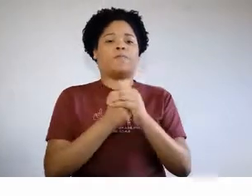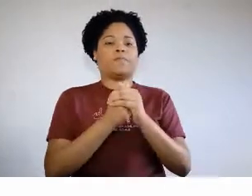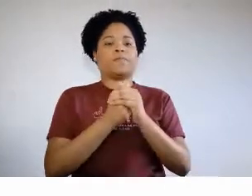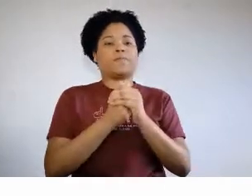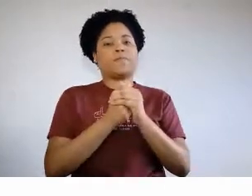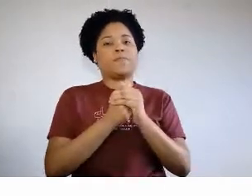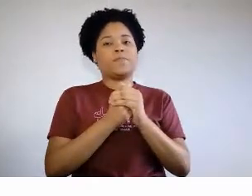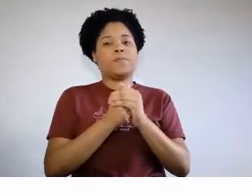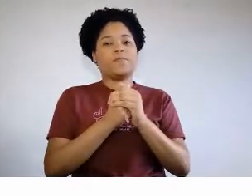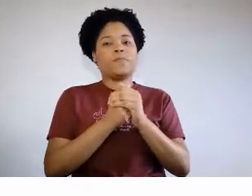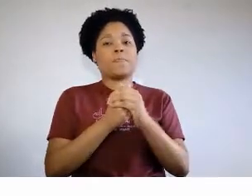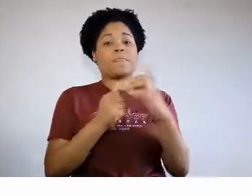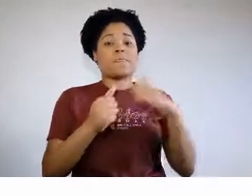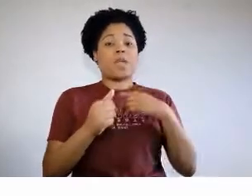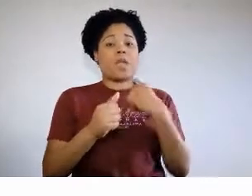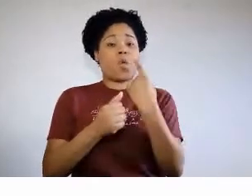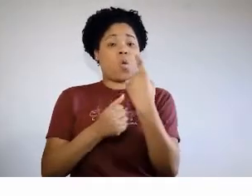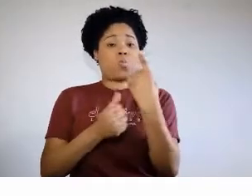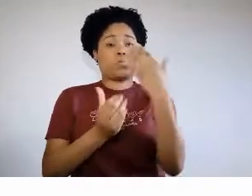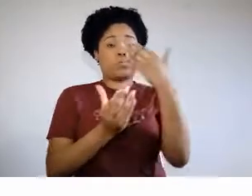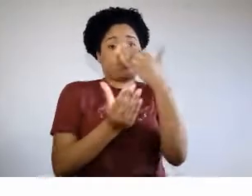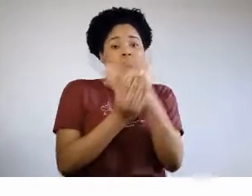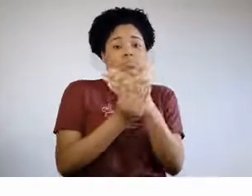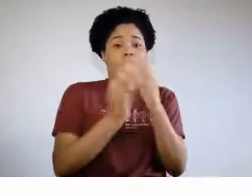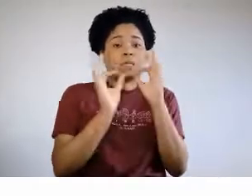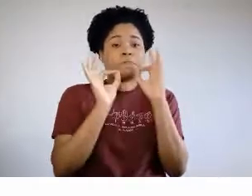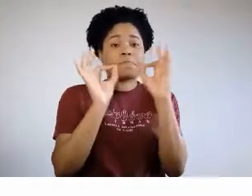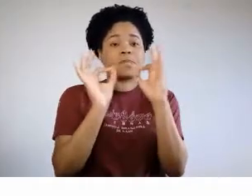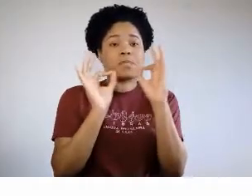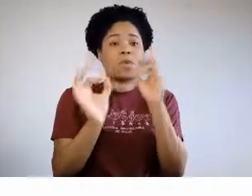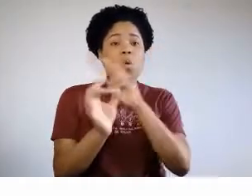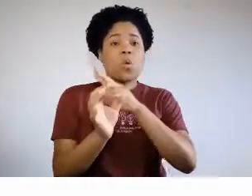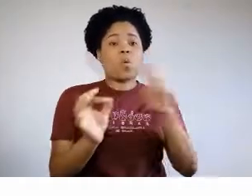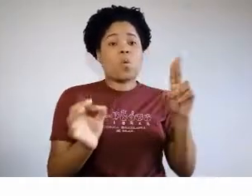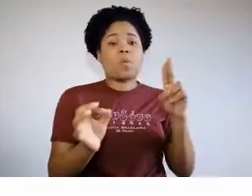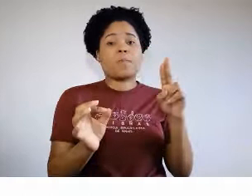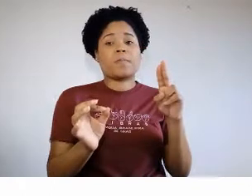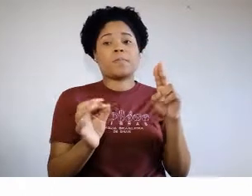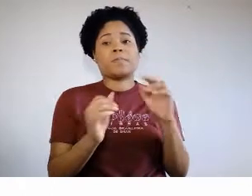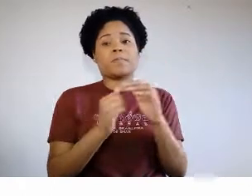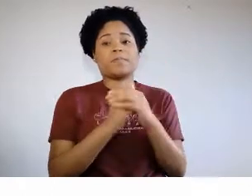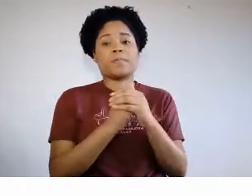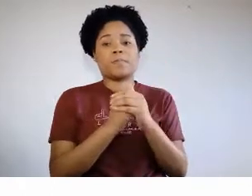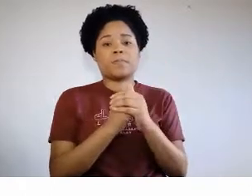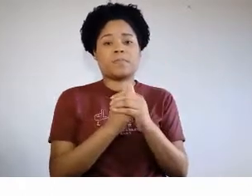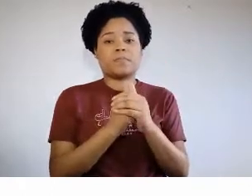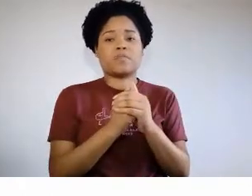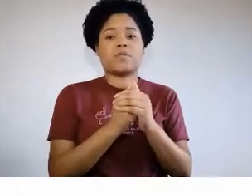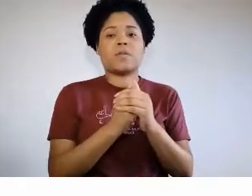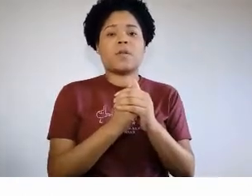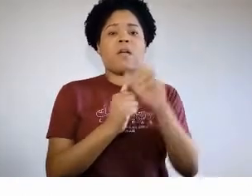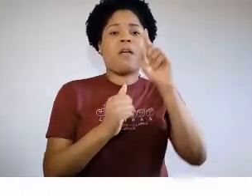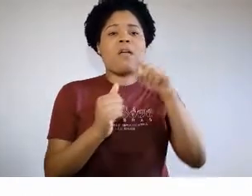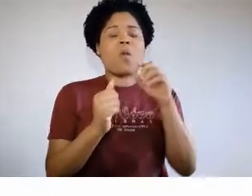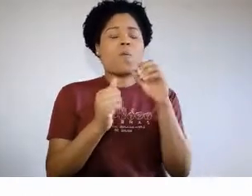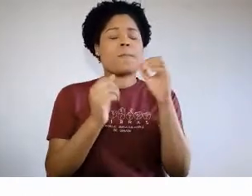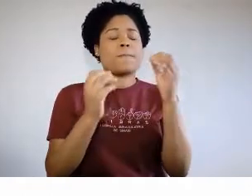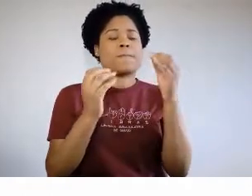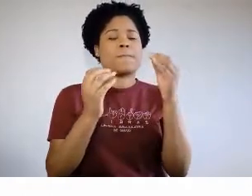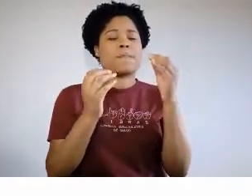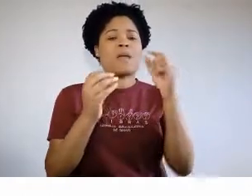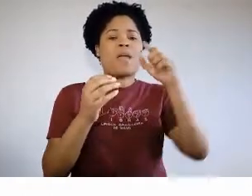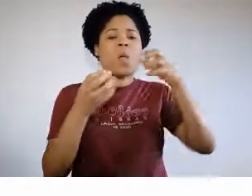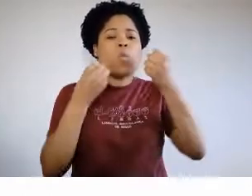acontece da seguinte forma. Tem um pacote especial com o nome de token. Token, né, é como